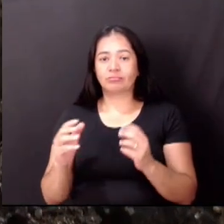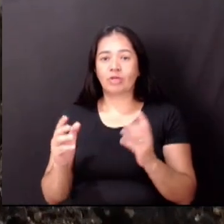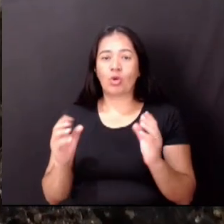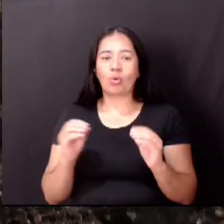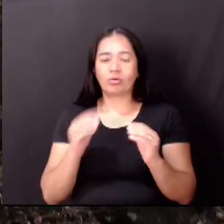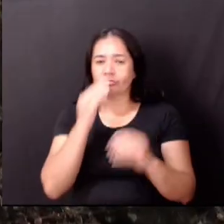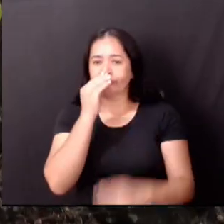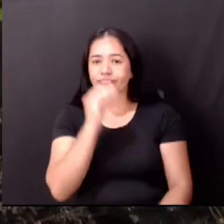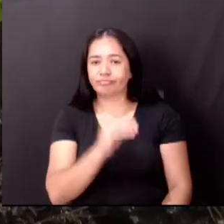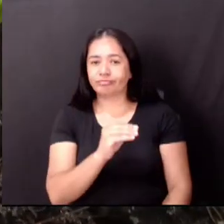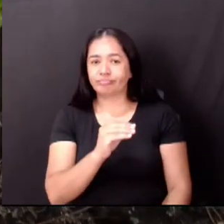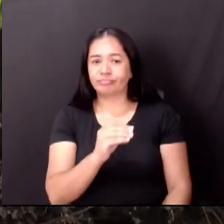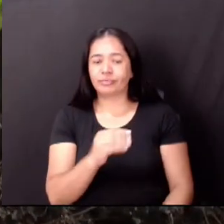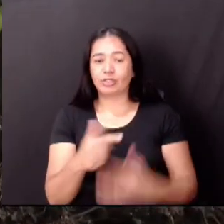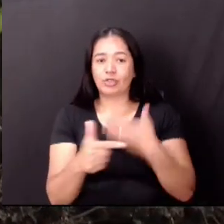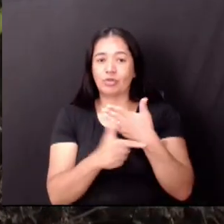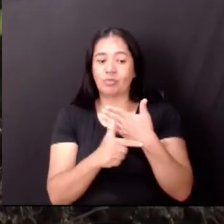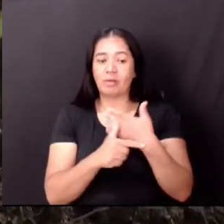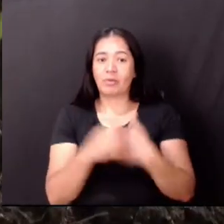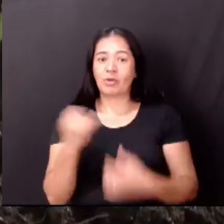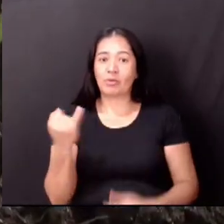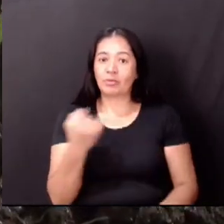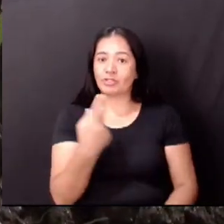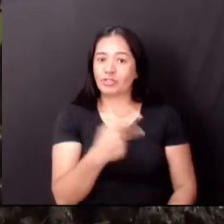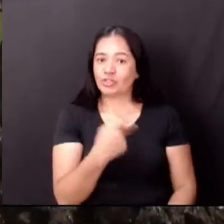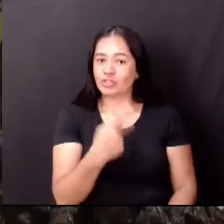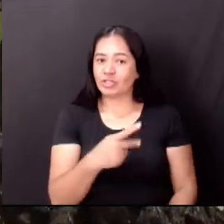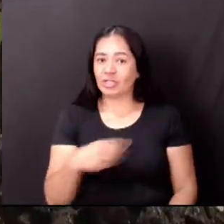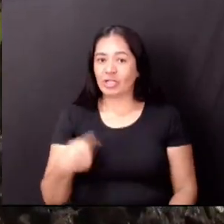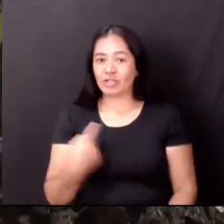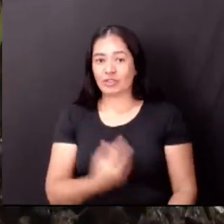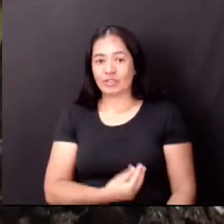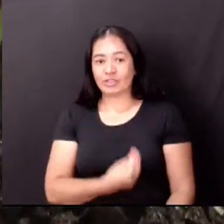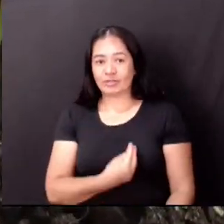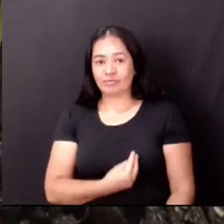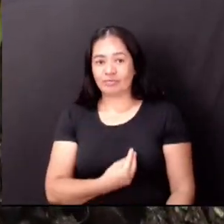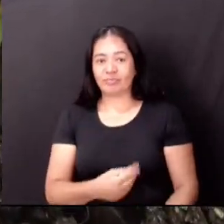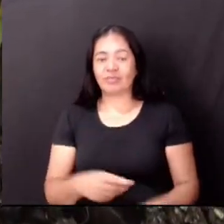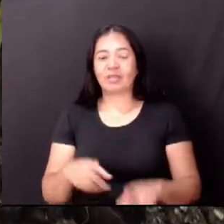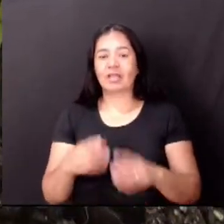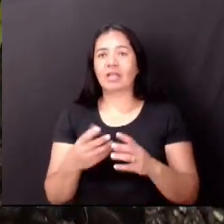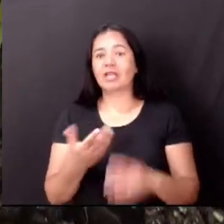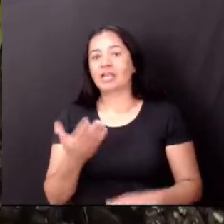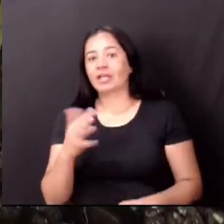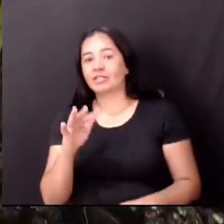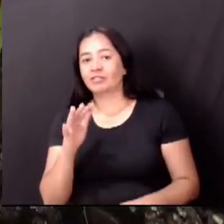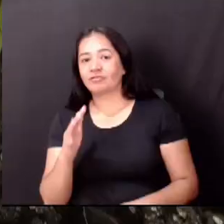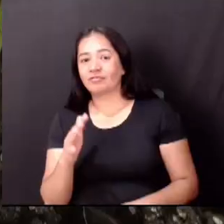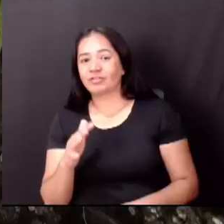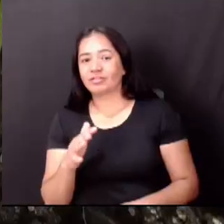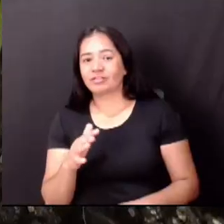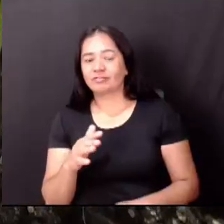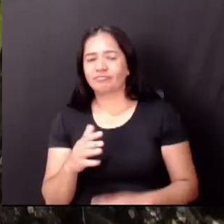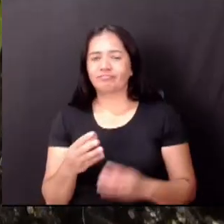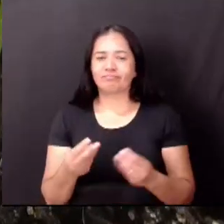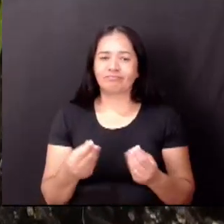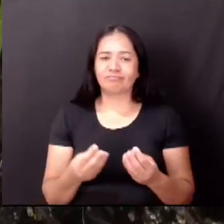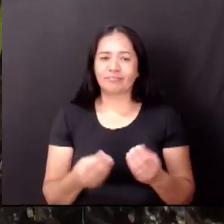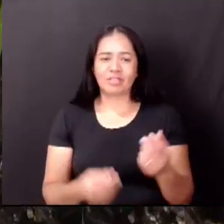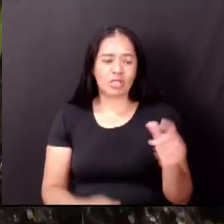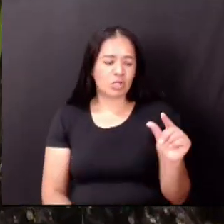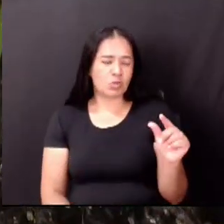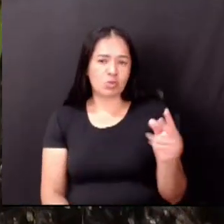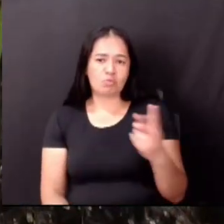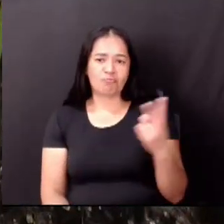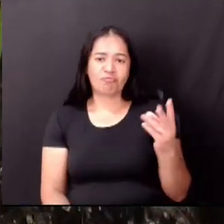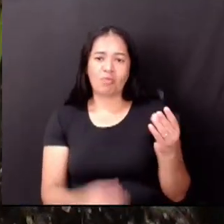papel essencial que desempenham em nossas vidas e, em muitos casos, a considerá-las seres de menor valor. Mas